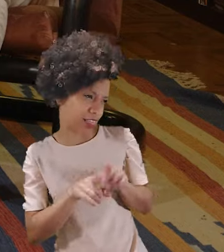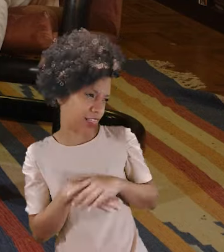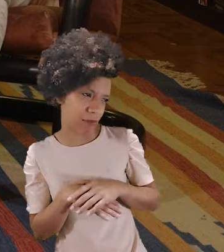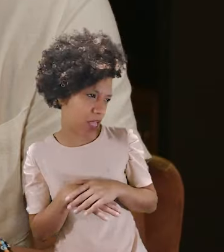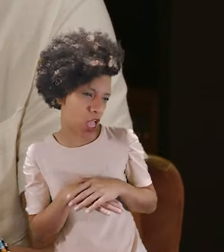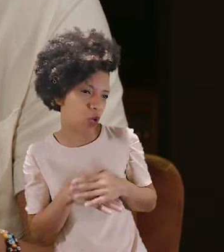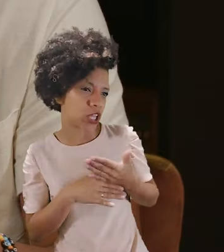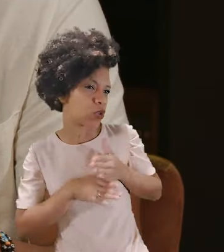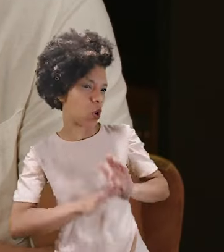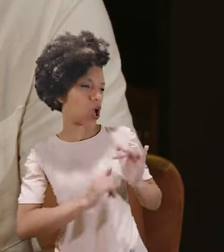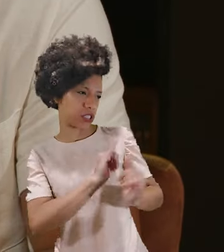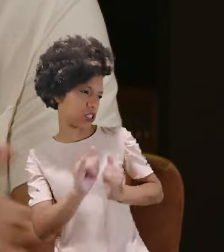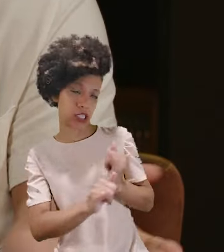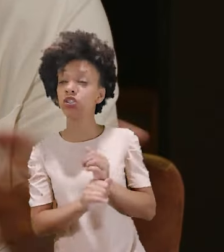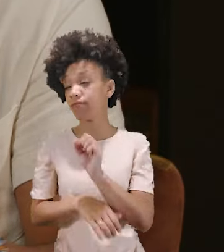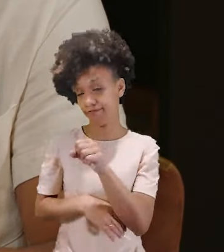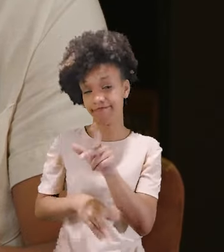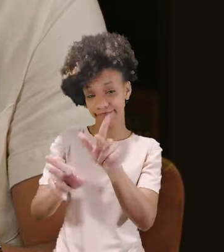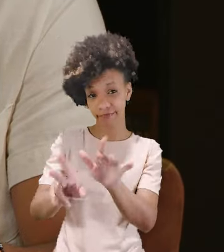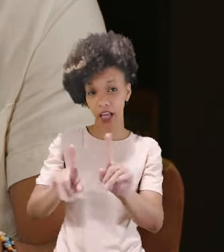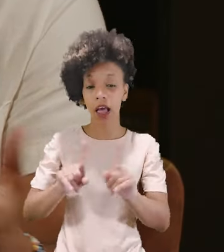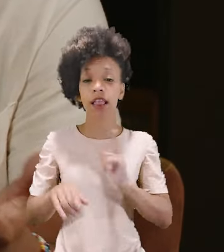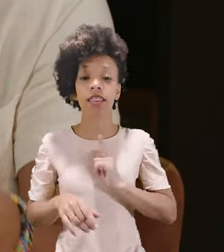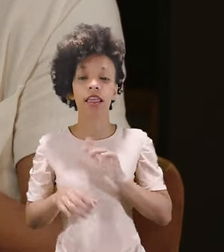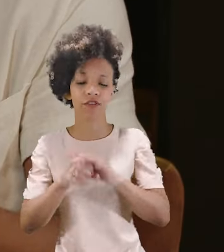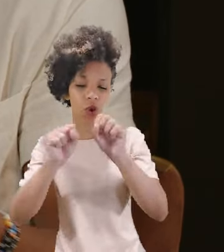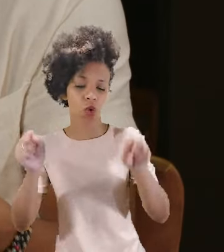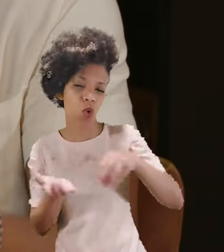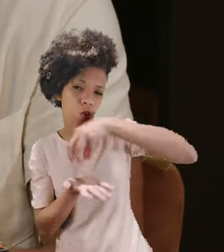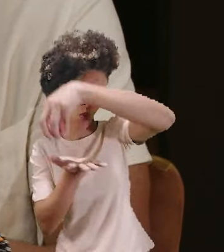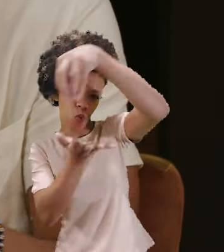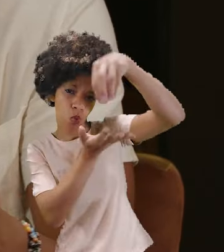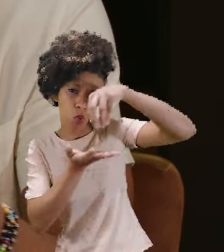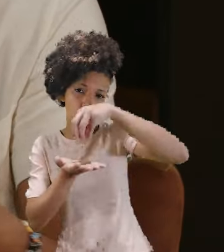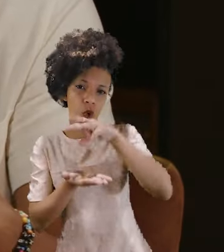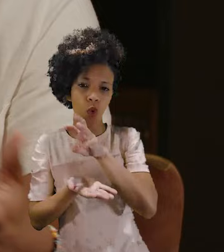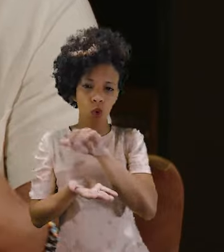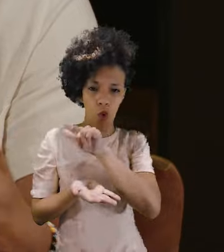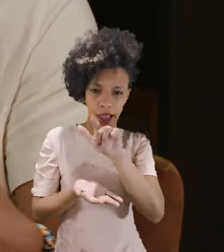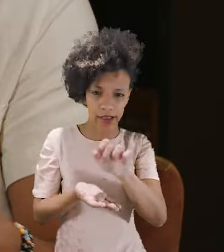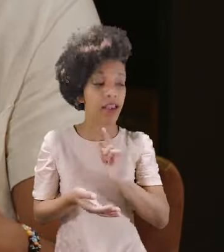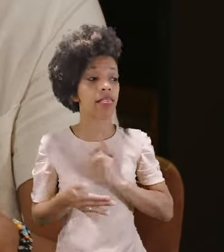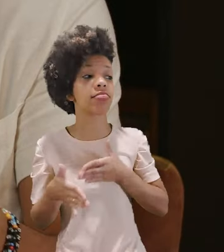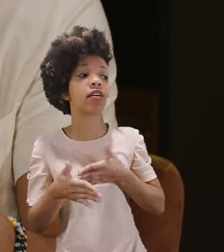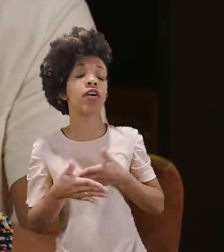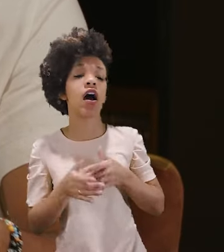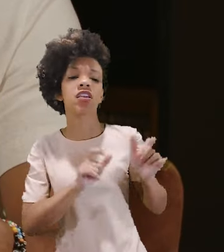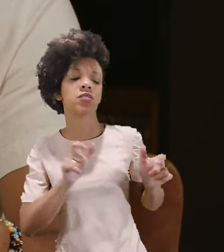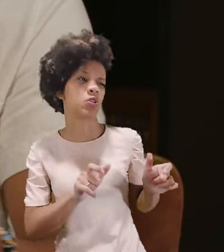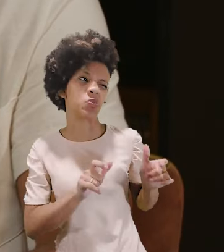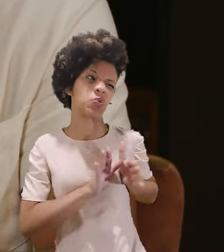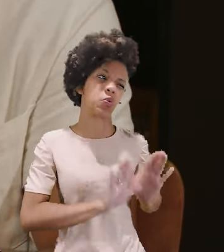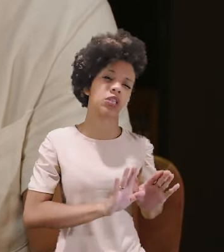nada pela internet tá sim sim exatamente então no início quando teve essa questão eletrônica LED me to Raise teve uma certa restrição ali